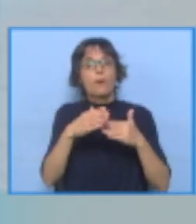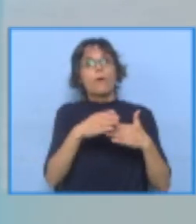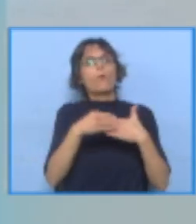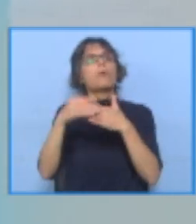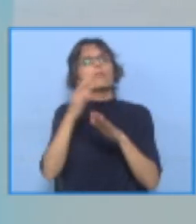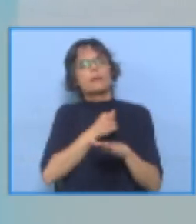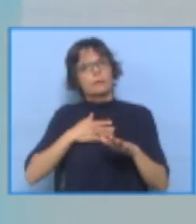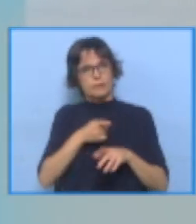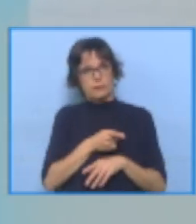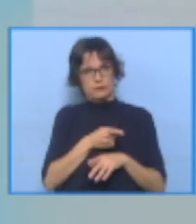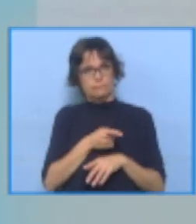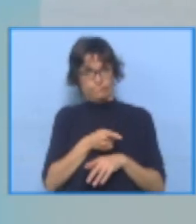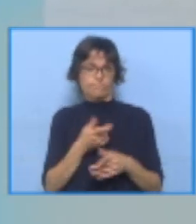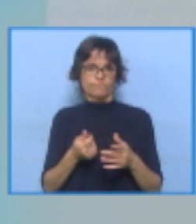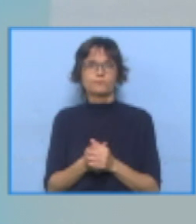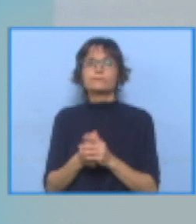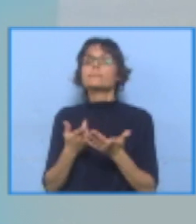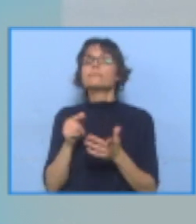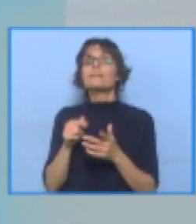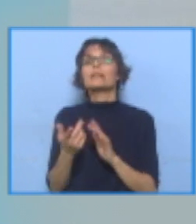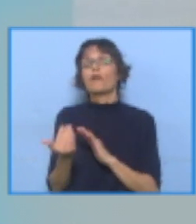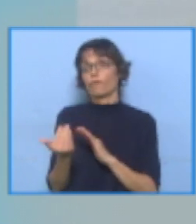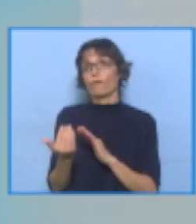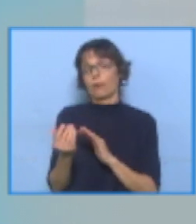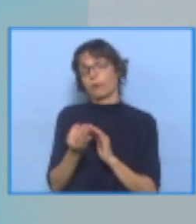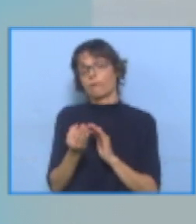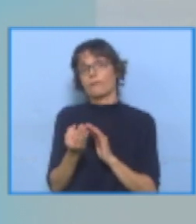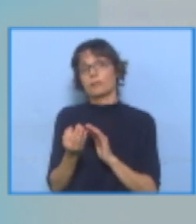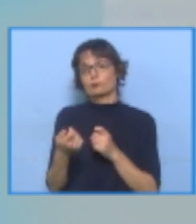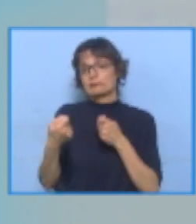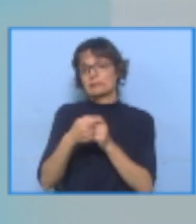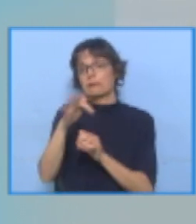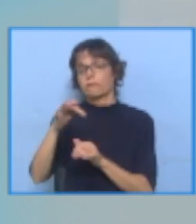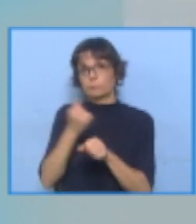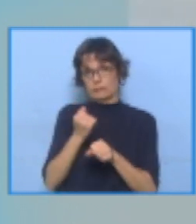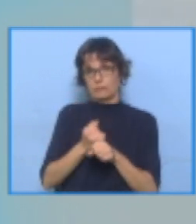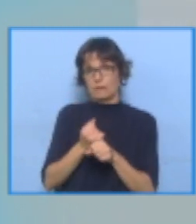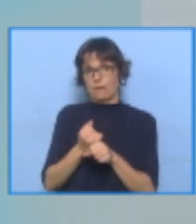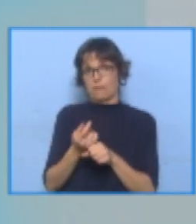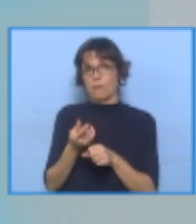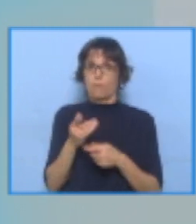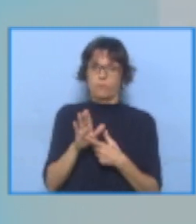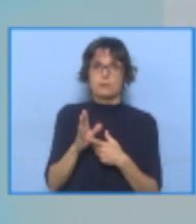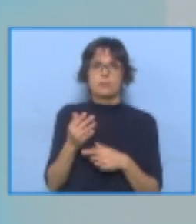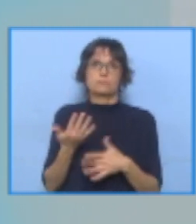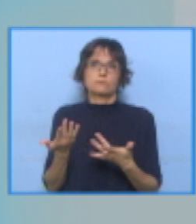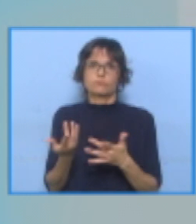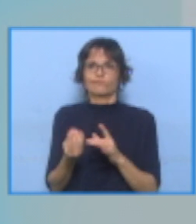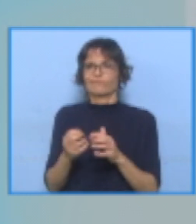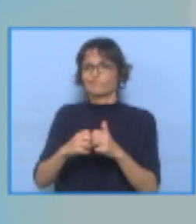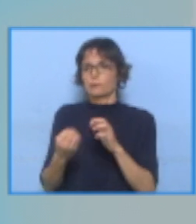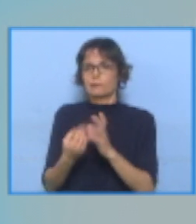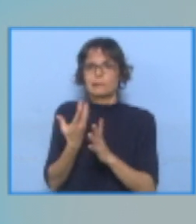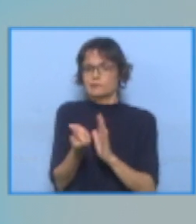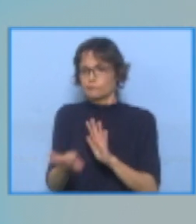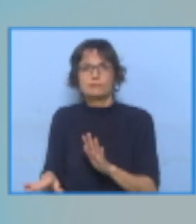imediata pela falta de conciliação família-trabalho está no cuidado, nomeadamente, dos menores e cada vez mais também dos dependentes, menores ou